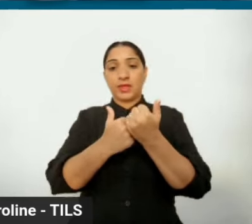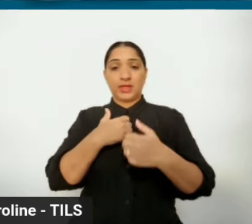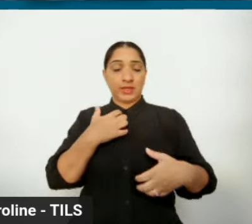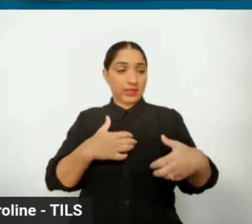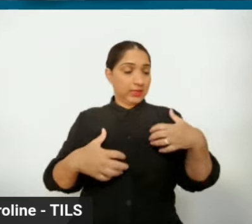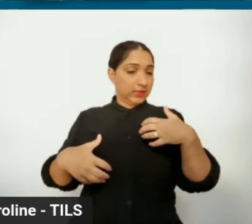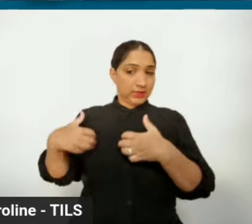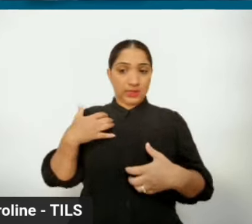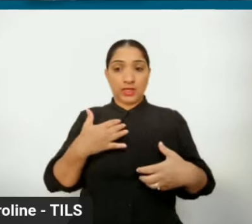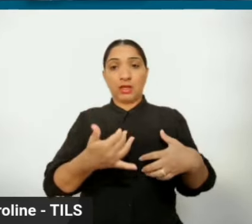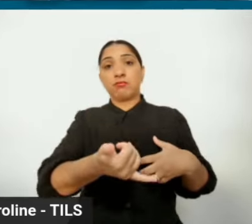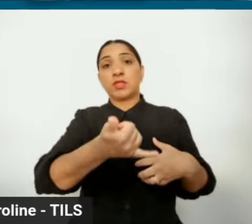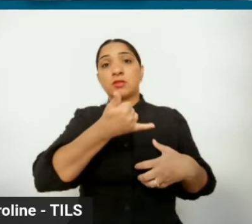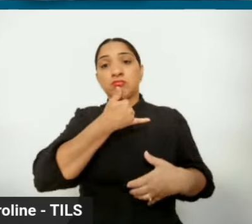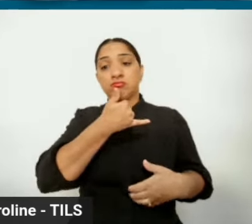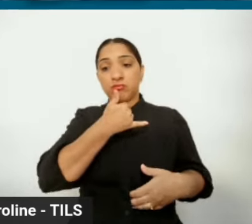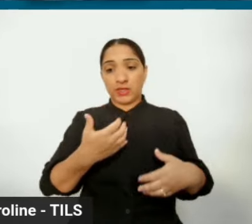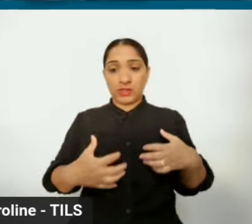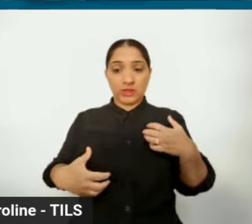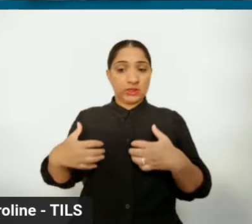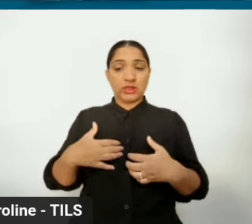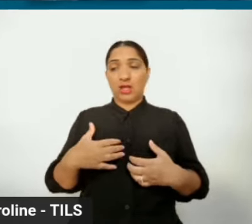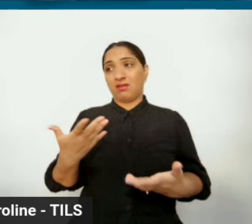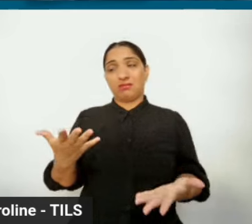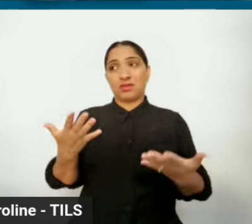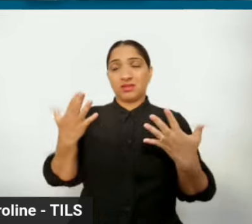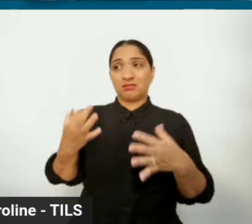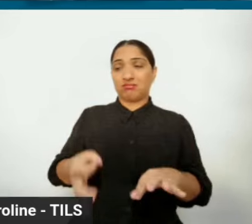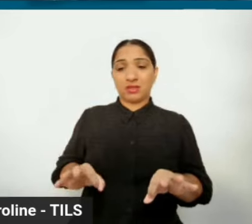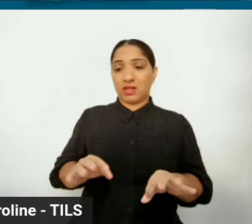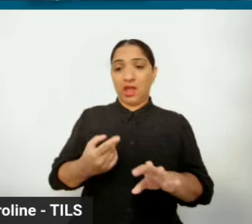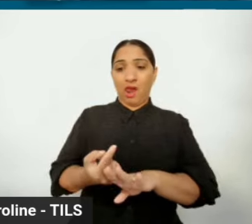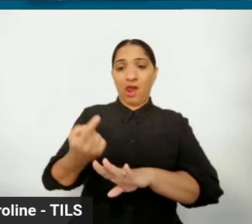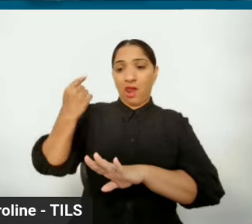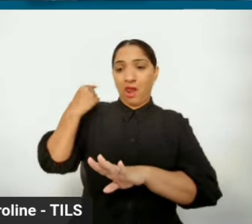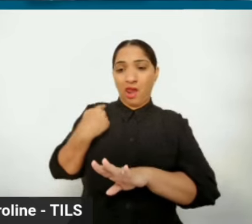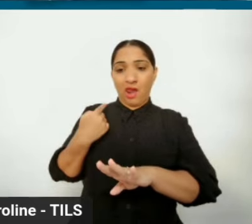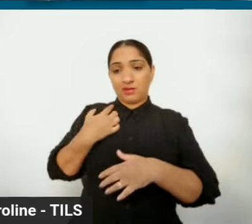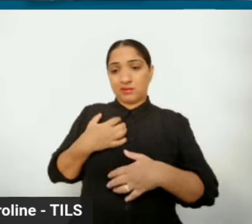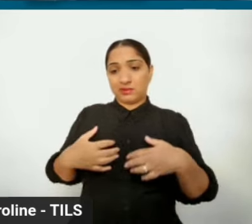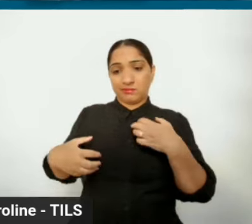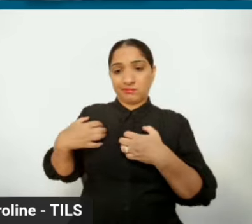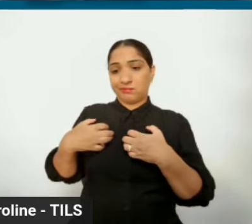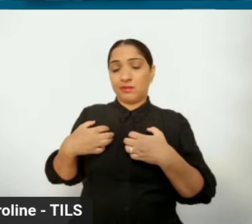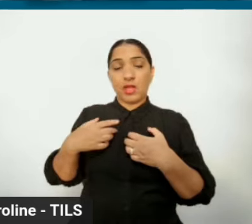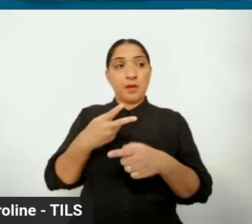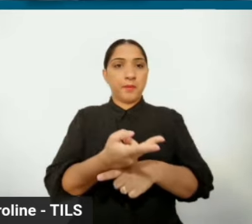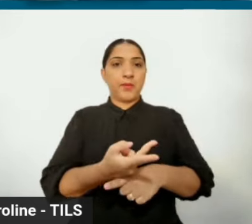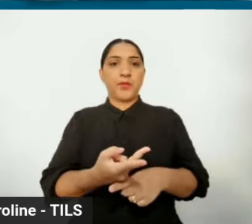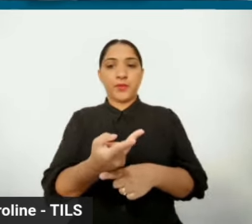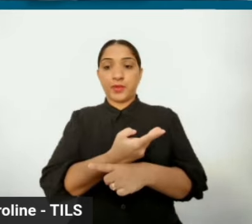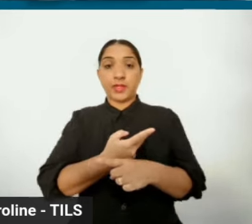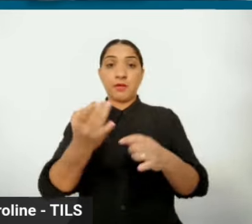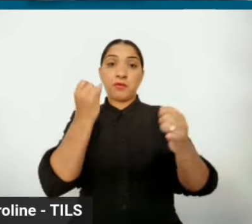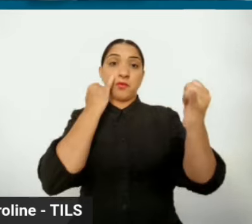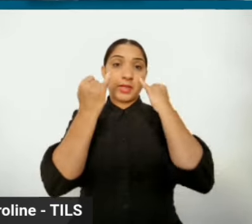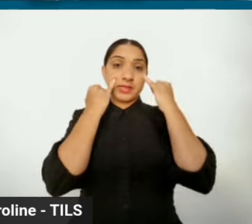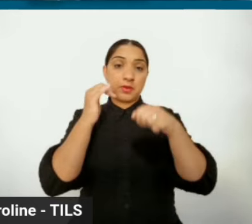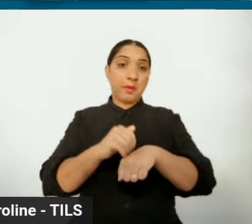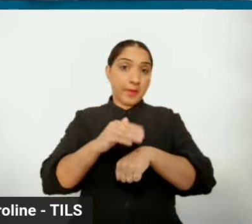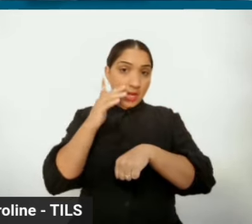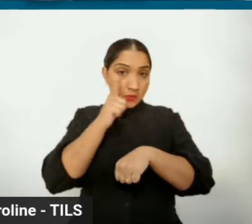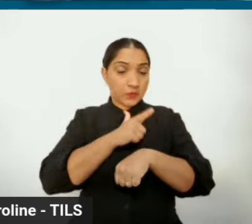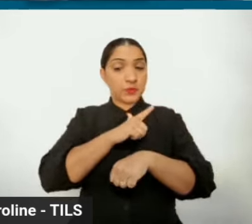frustração, decepção, não ter dado certo aquela sua escolha anterior, se motivem, busquem se informar ainda mais e